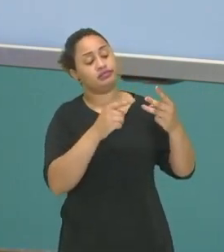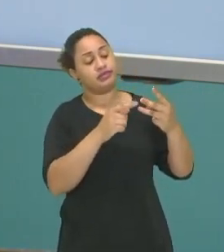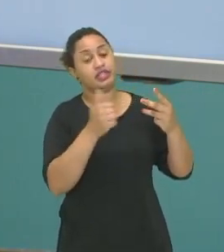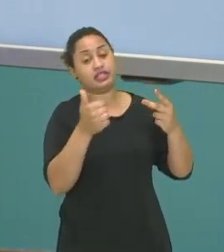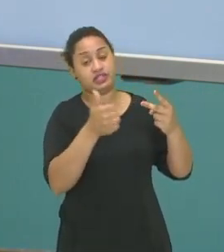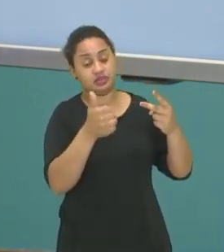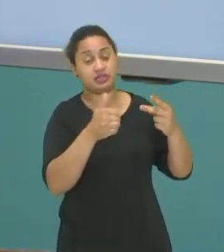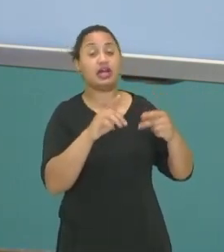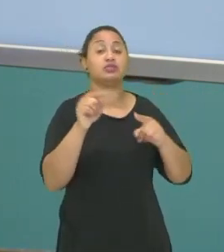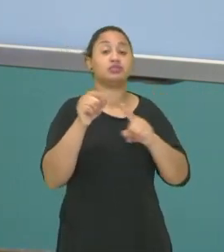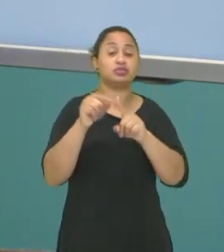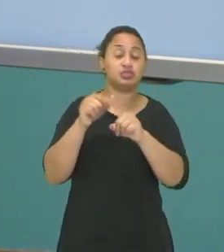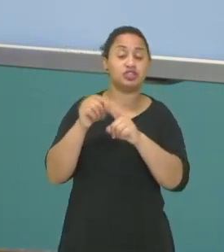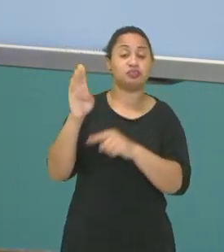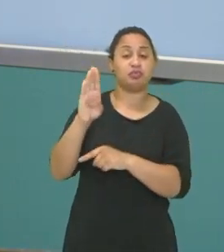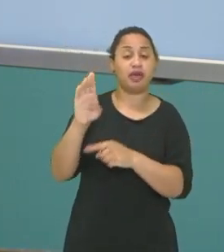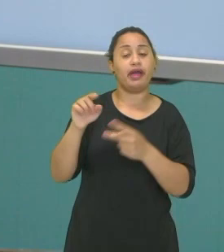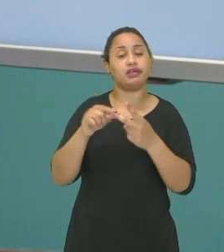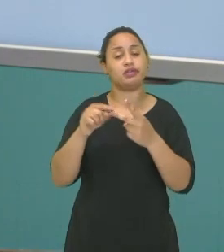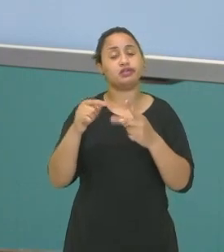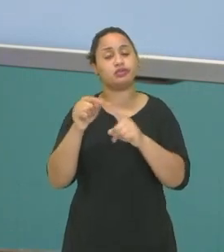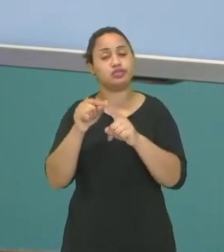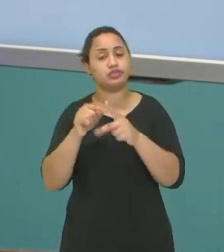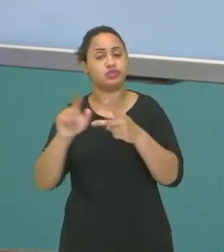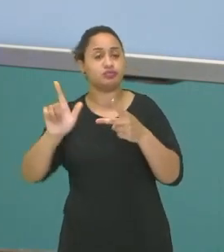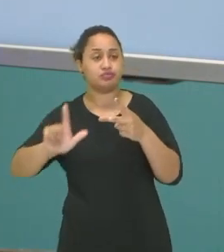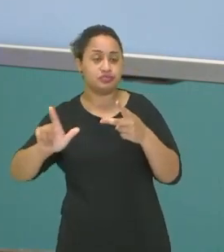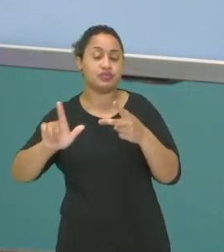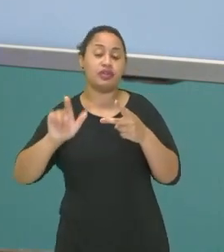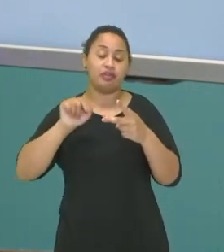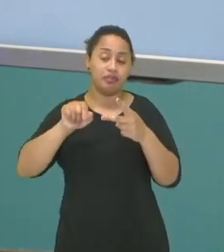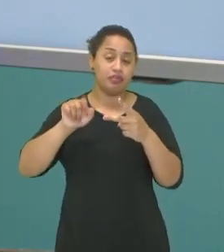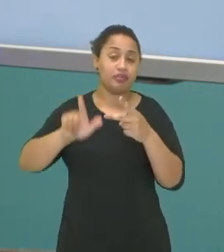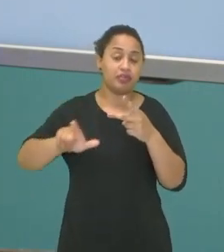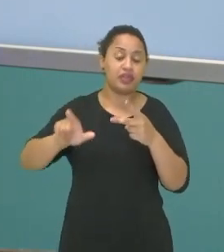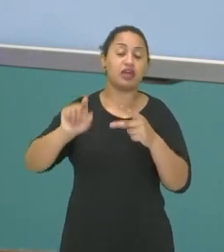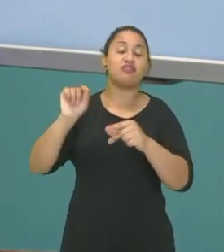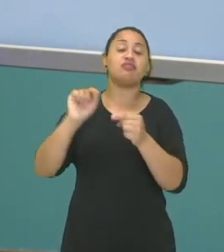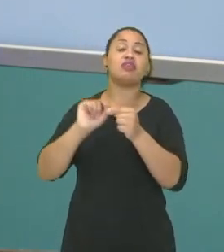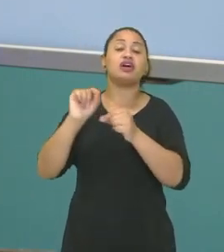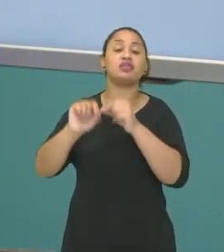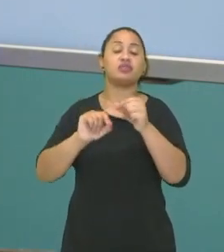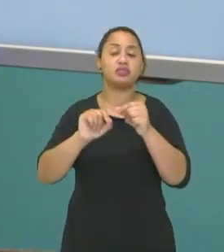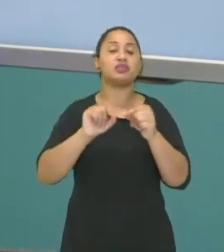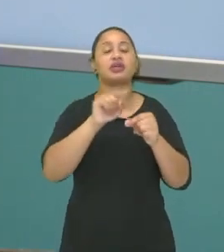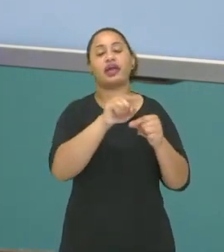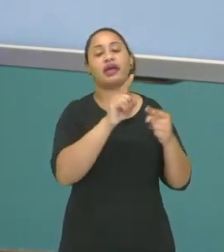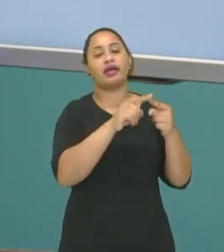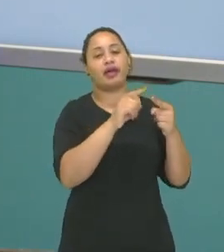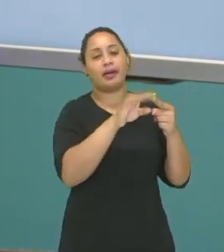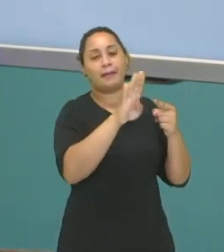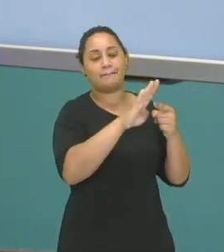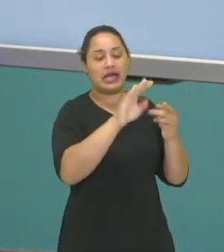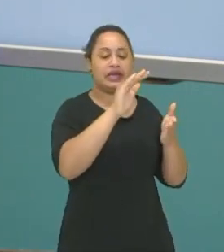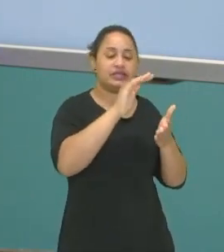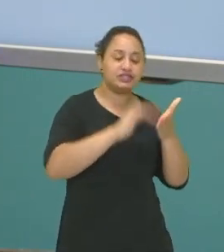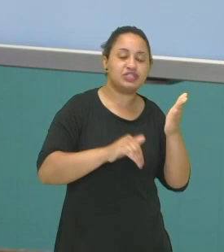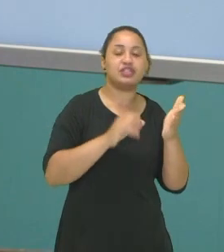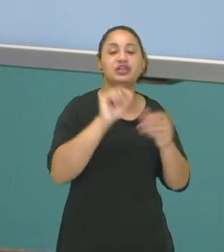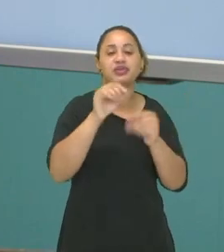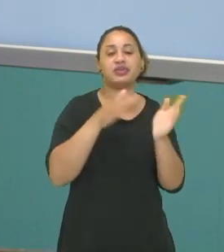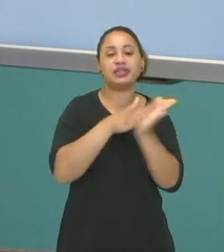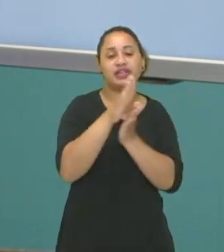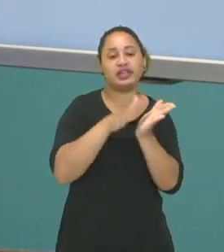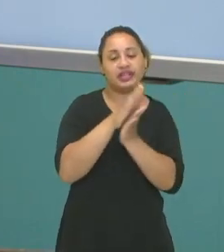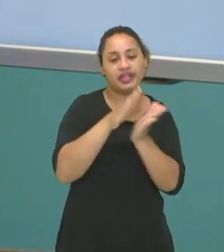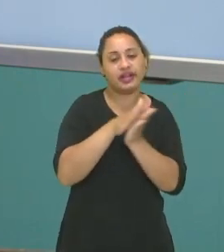a líquida e a bruta, e que dentro da líquida, né, a gente tira as quantidades utilizadas em metabolismo, né, dentro